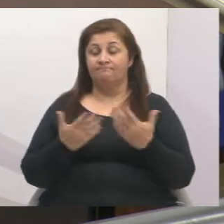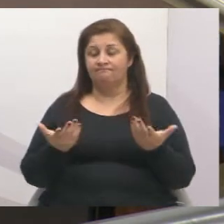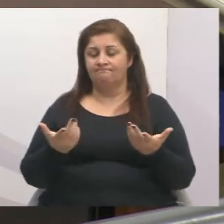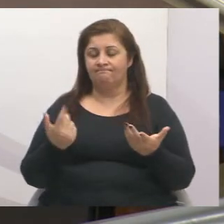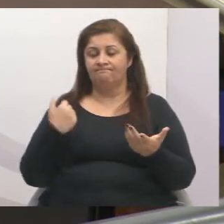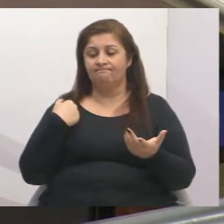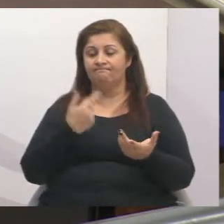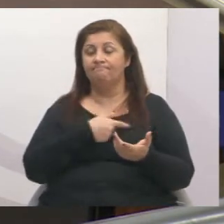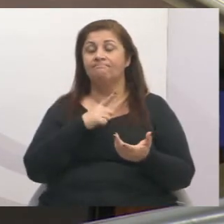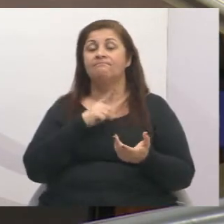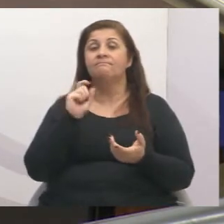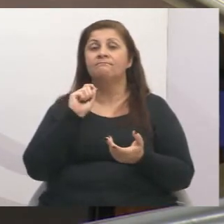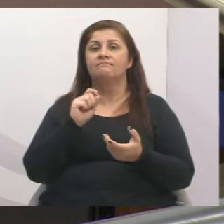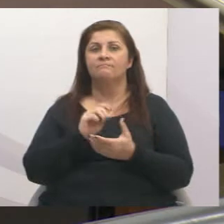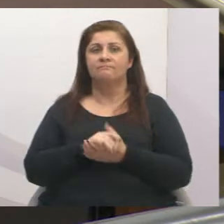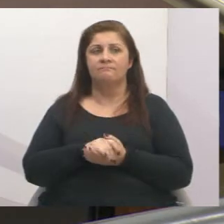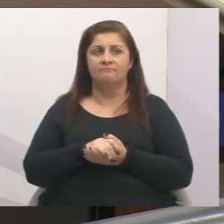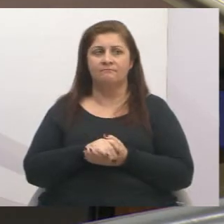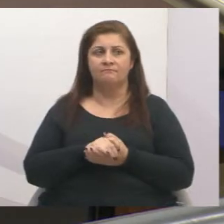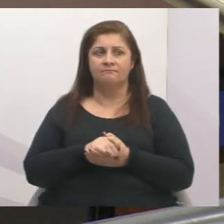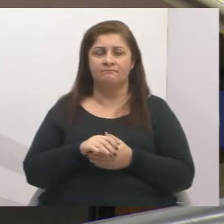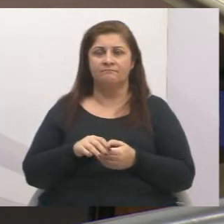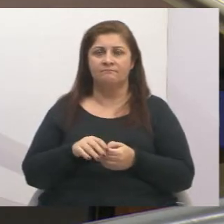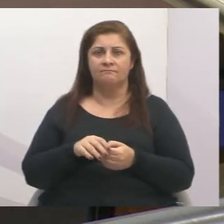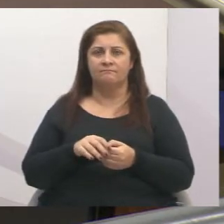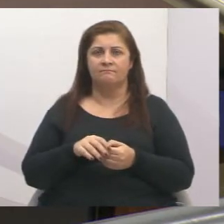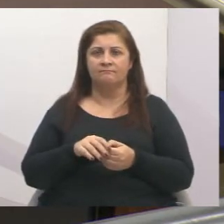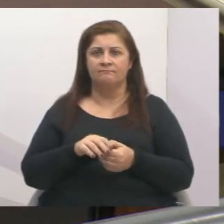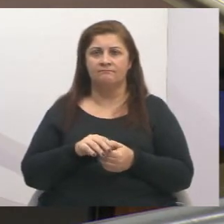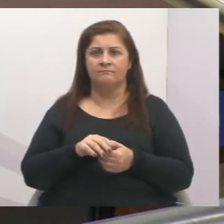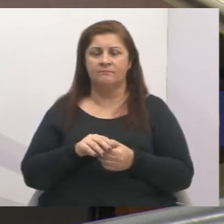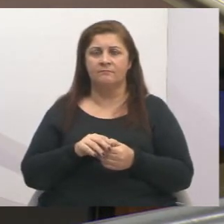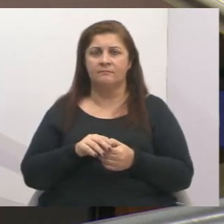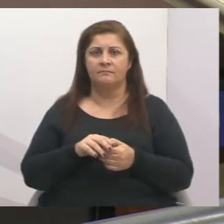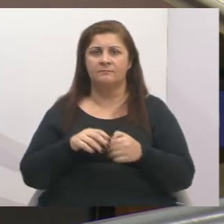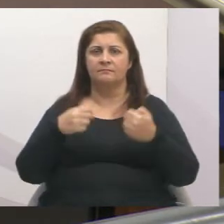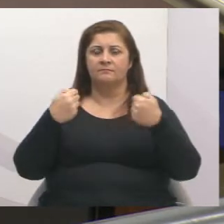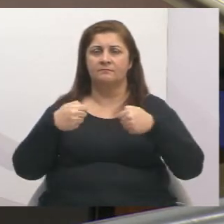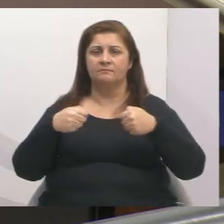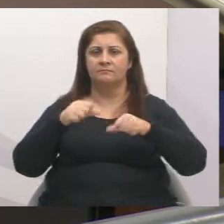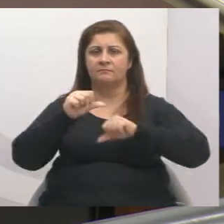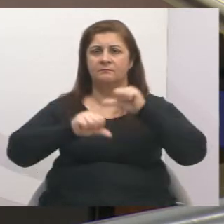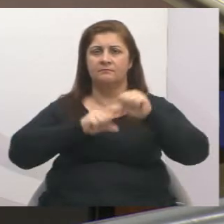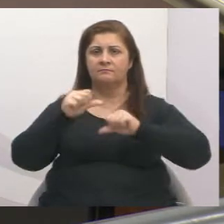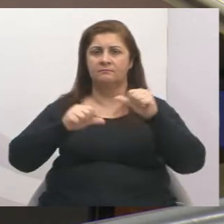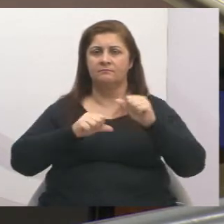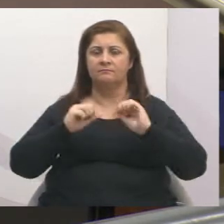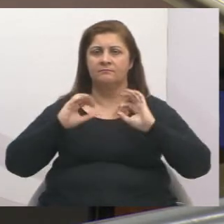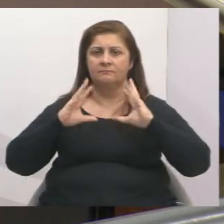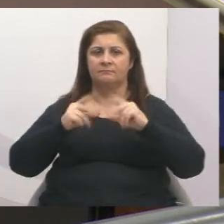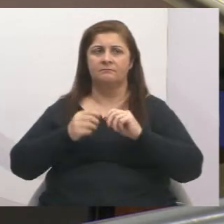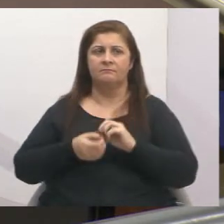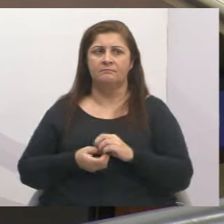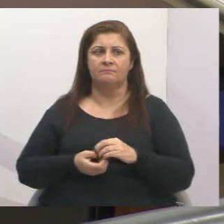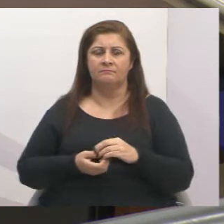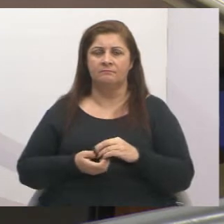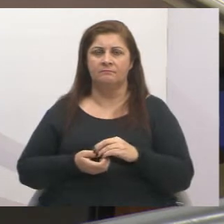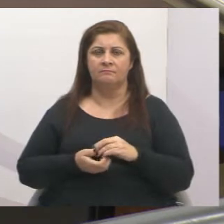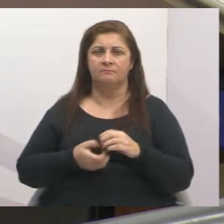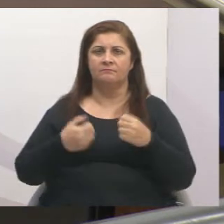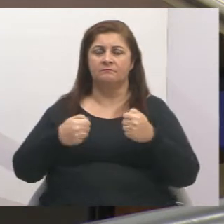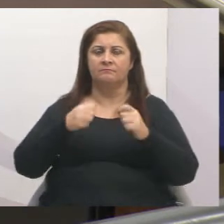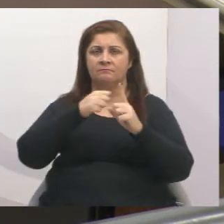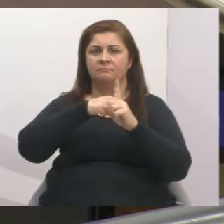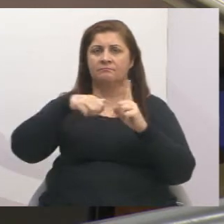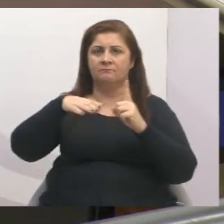gente. Para a gente é outro sistema, a gente tem que revolucionar isso aqui, transformar isso numa sociedade